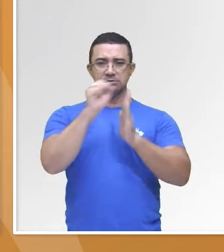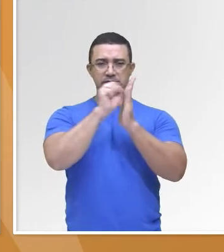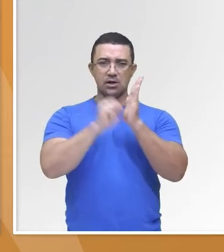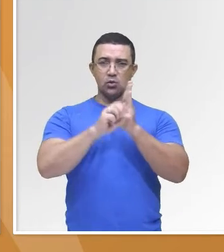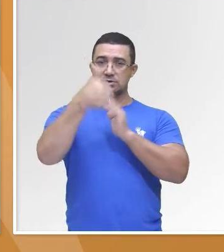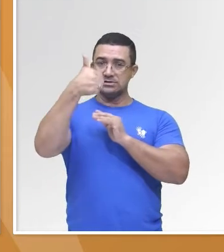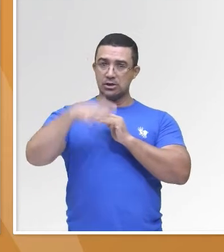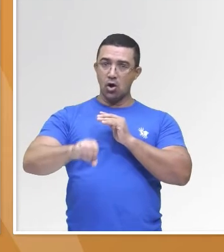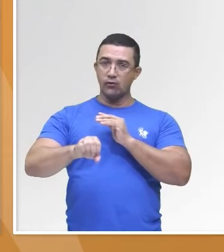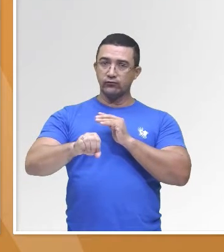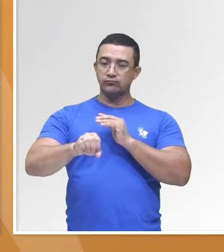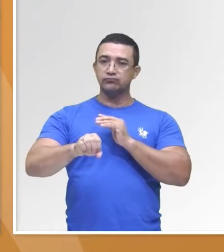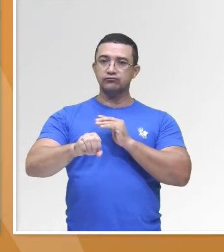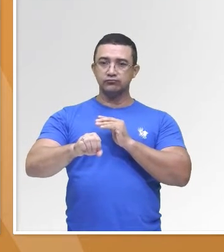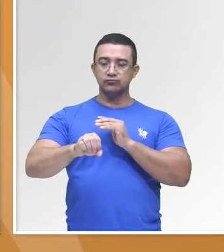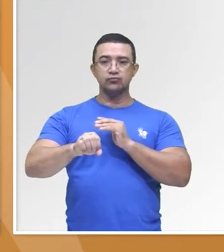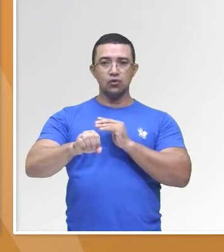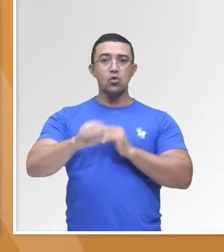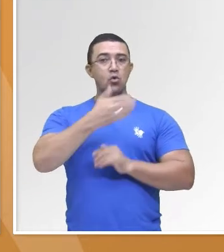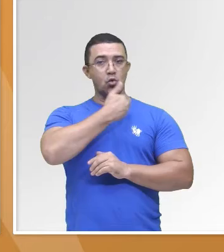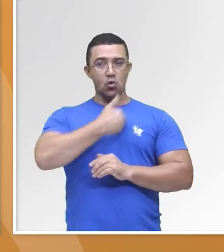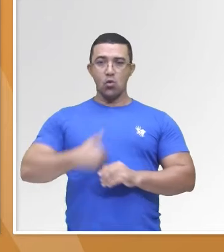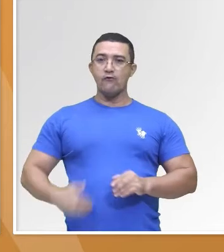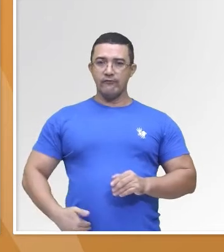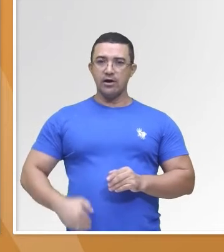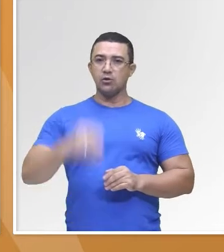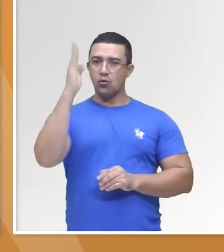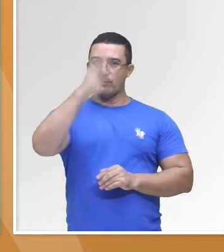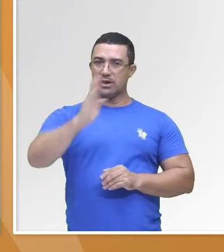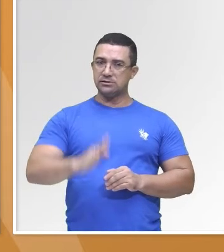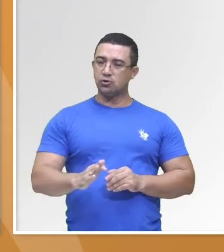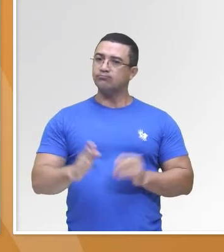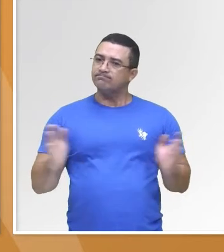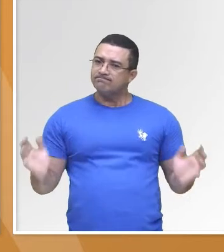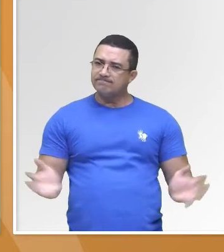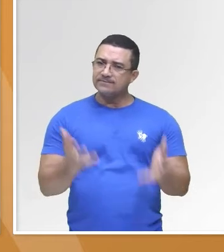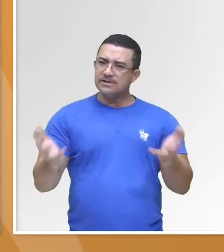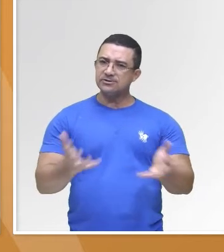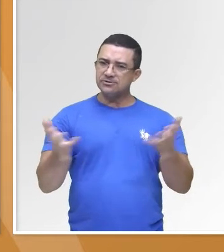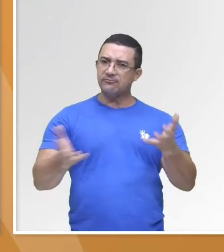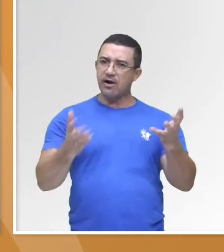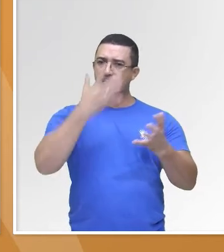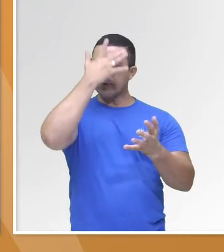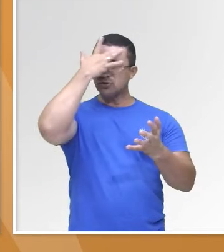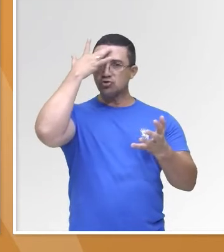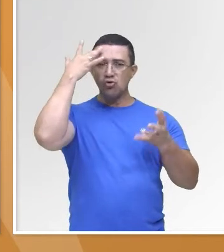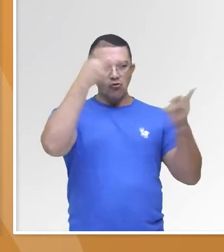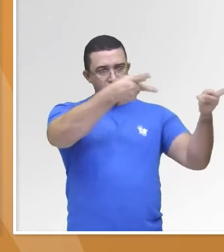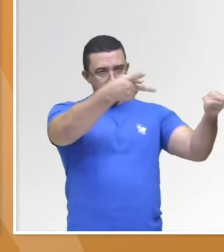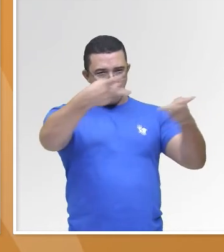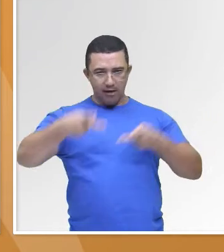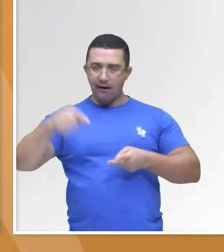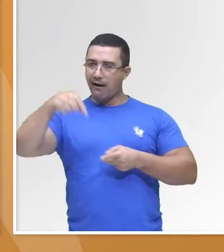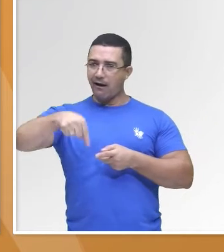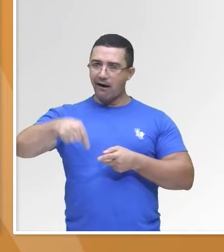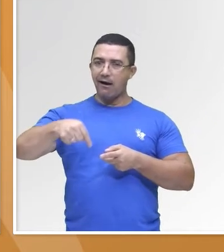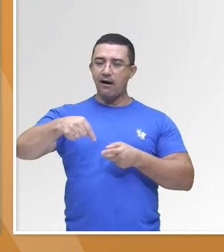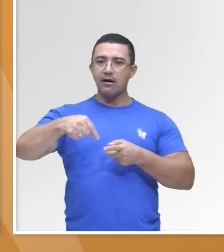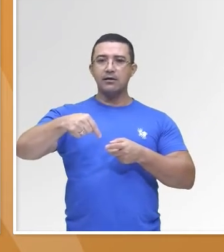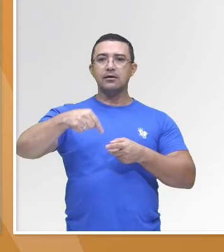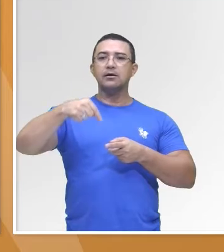XIX houve um maior incentivo, tá, para a vinda de imigrantes, principalmente imigrantes